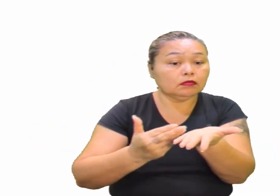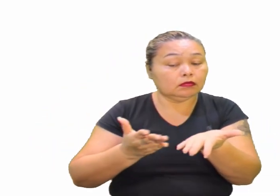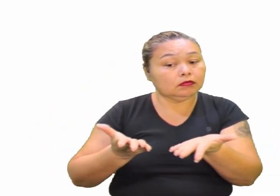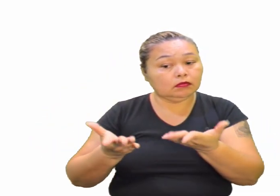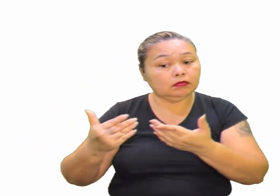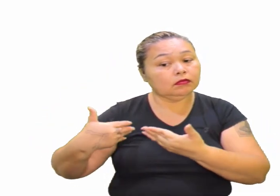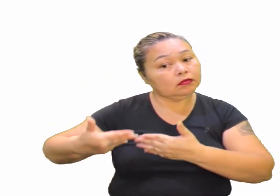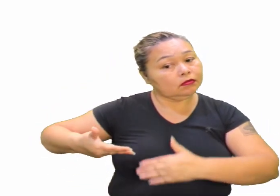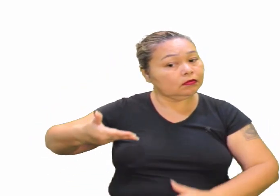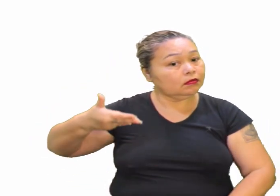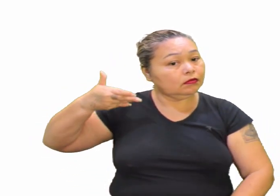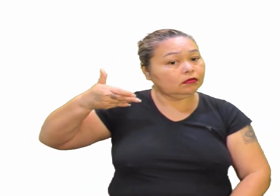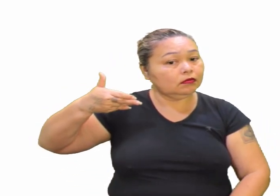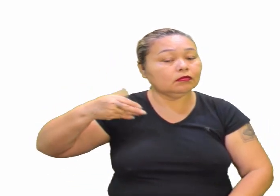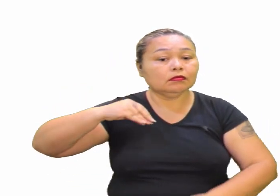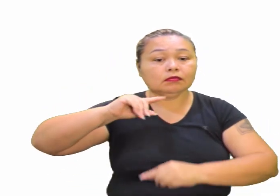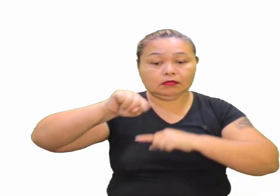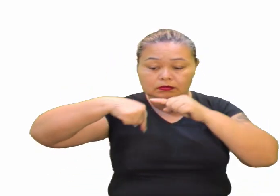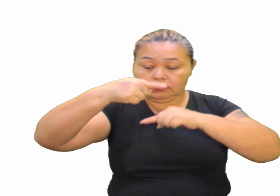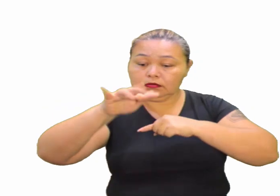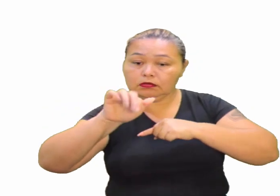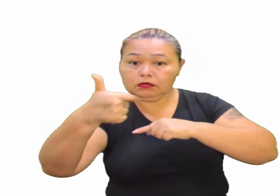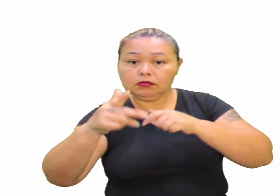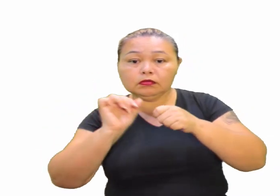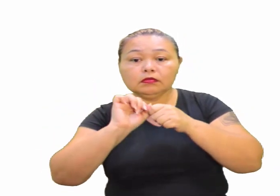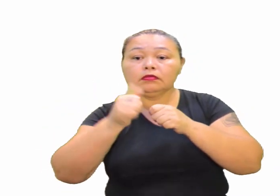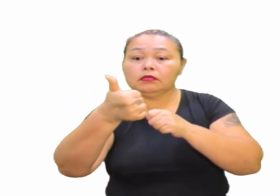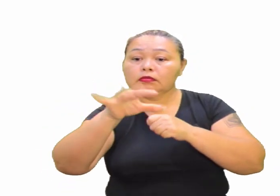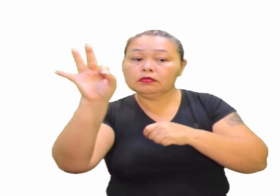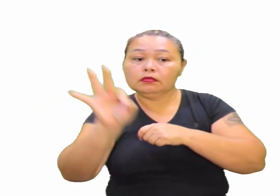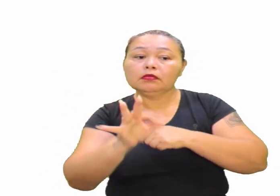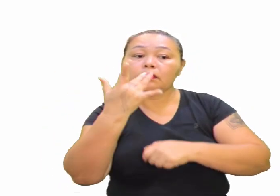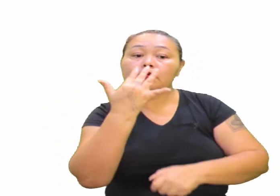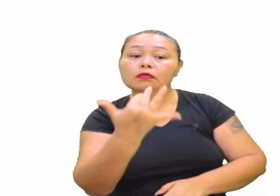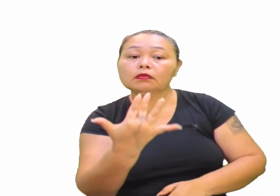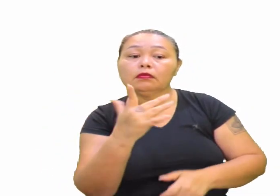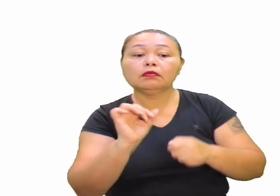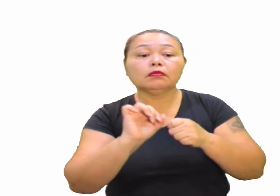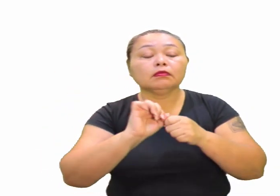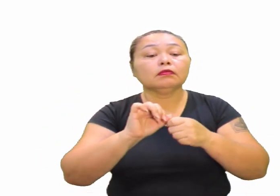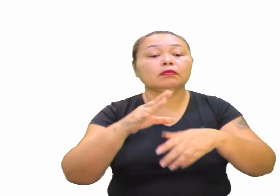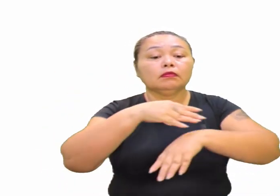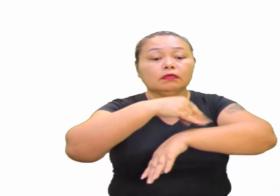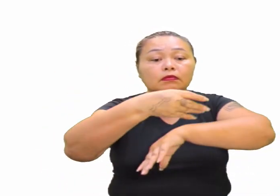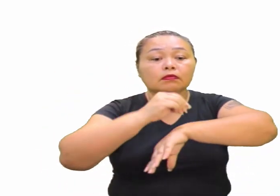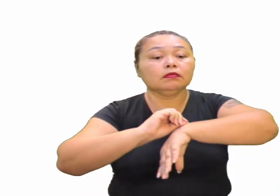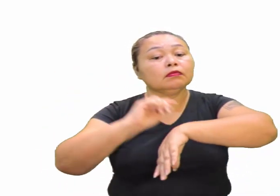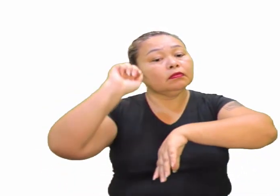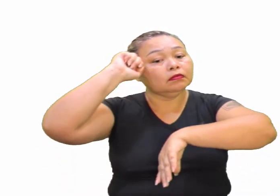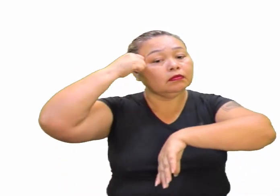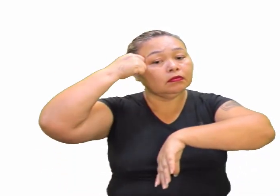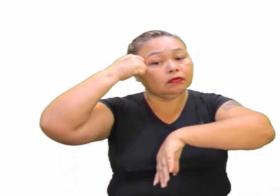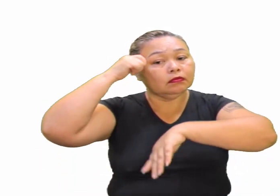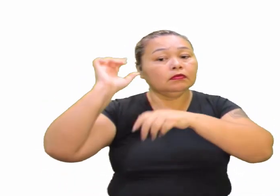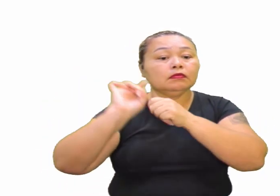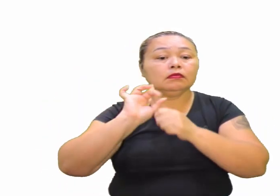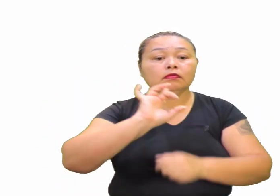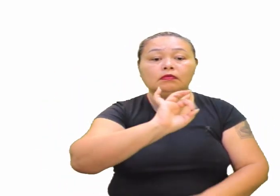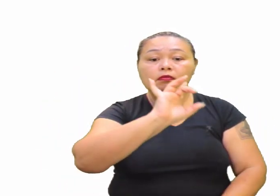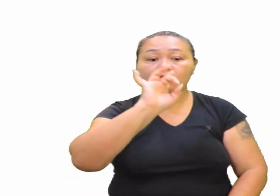F1 é constituída por 100% de cor comprimido pelos pelos. São condicionados um gene para